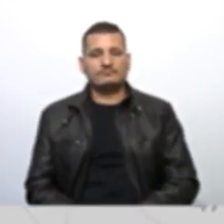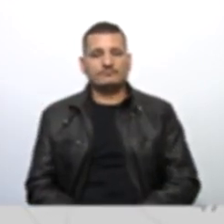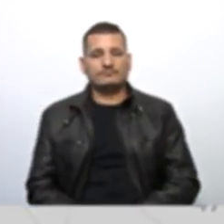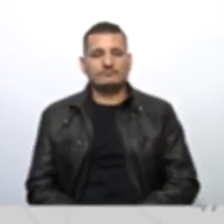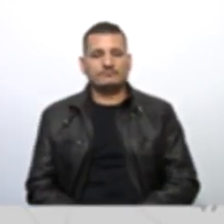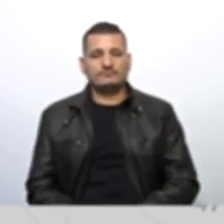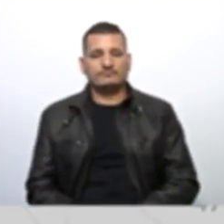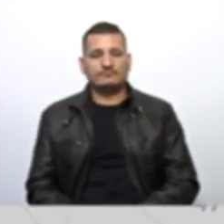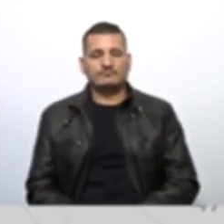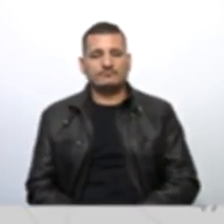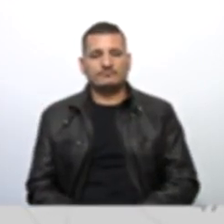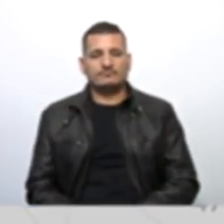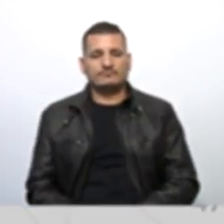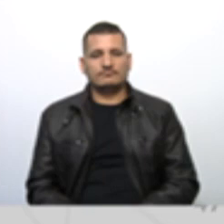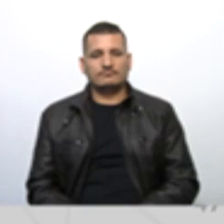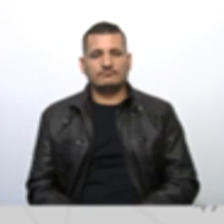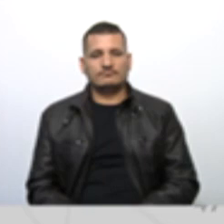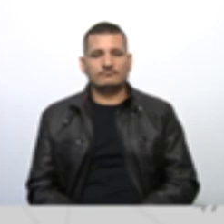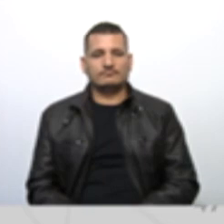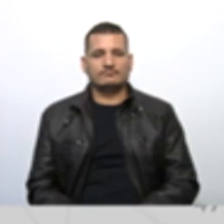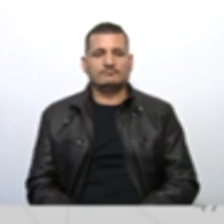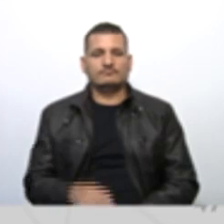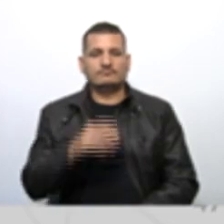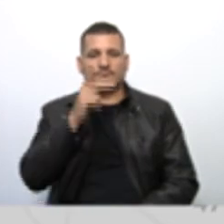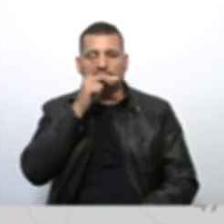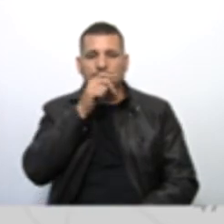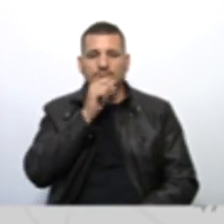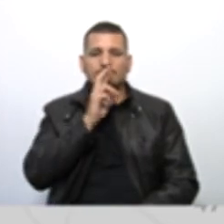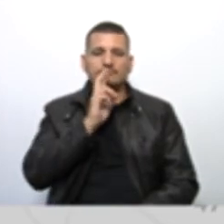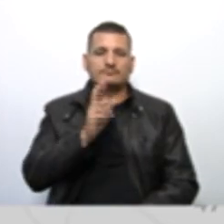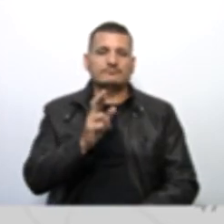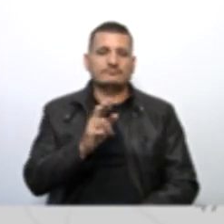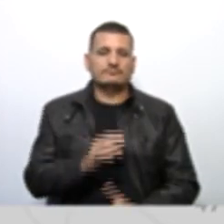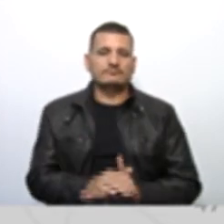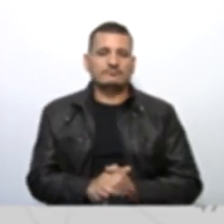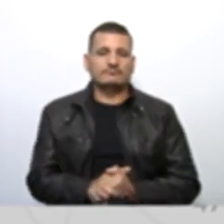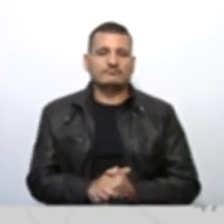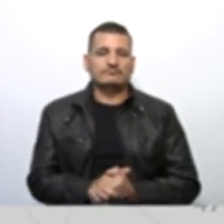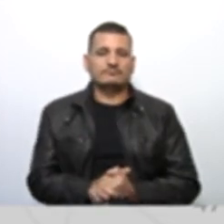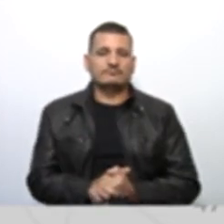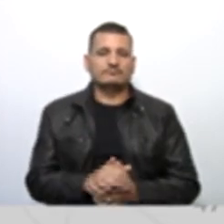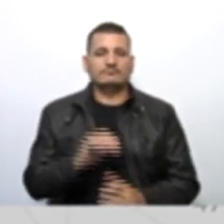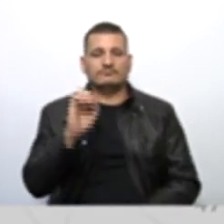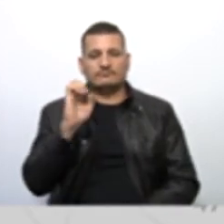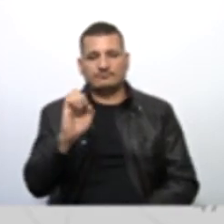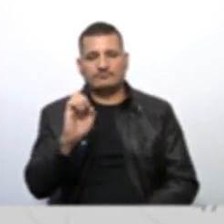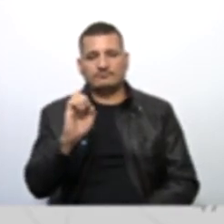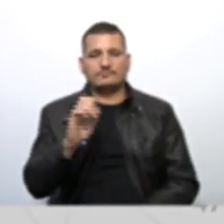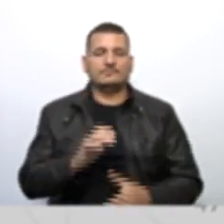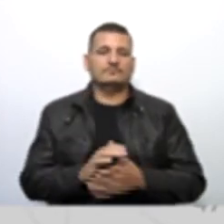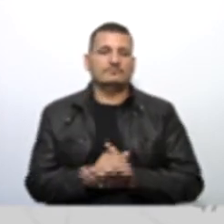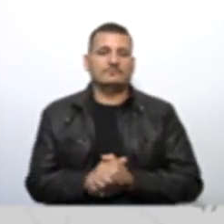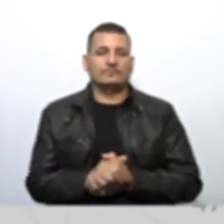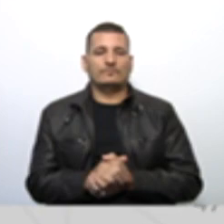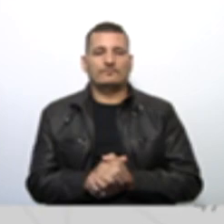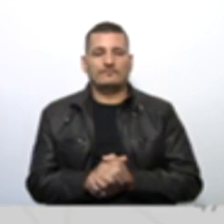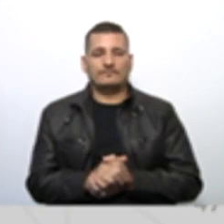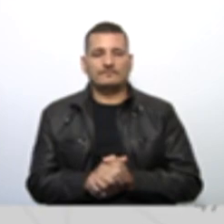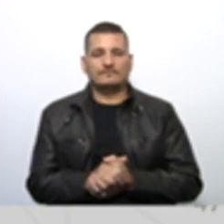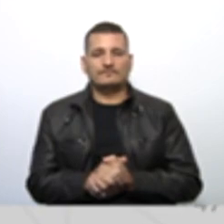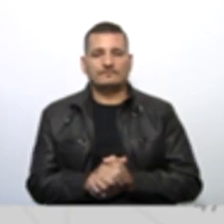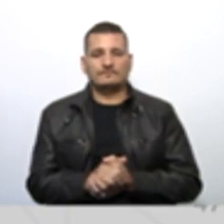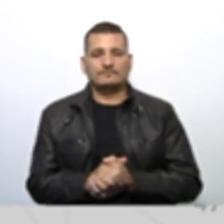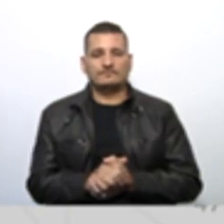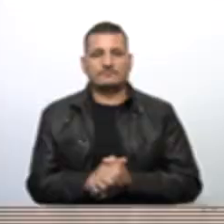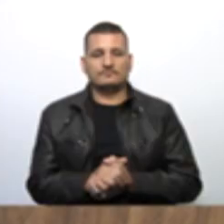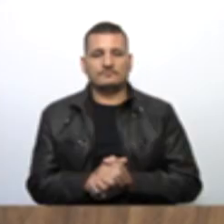Porto Velho, o aluno Marcos Vinícius, ele respondeu que a questão número 2 é a alternativa E, WAN.